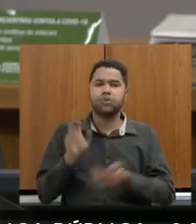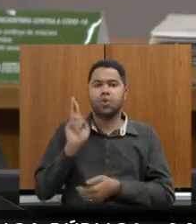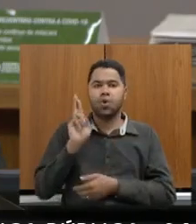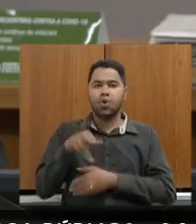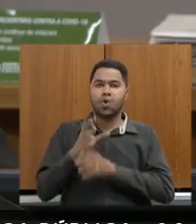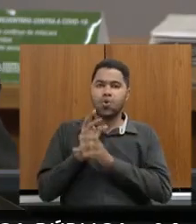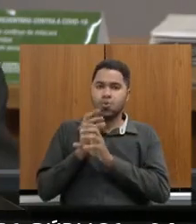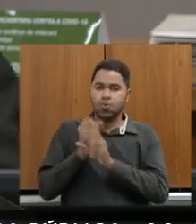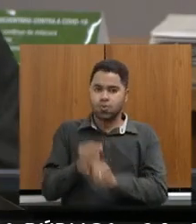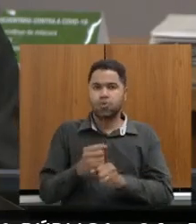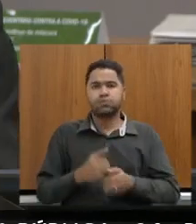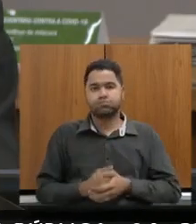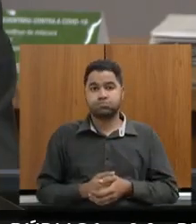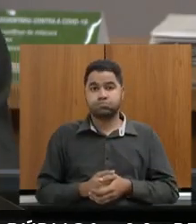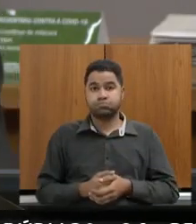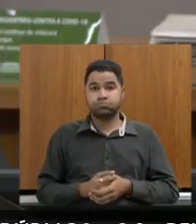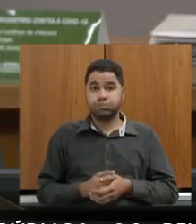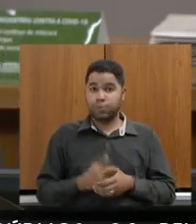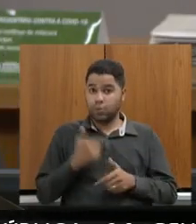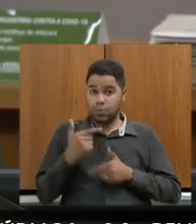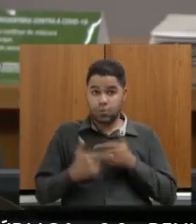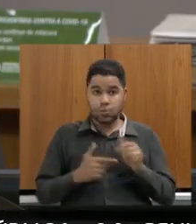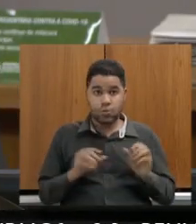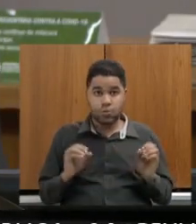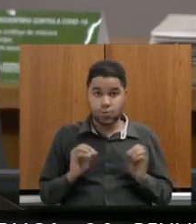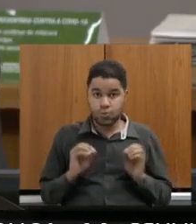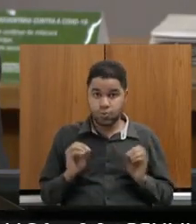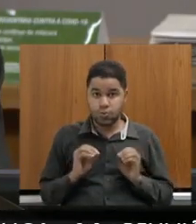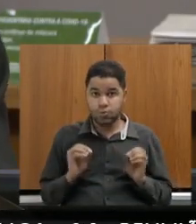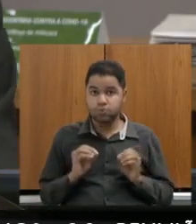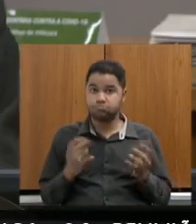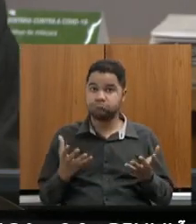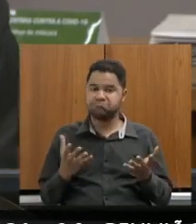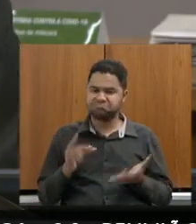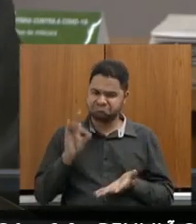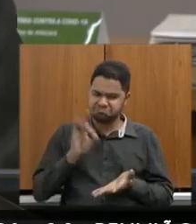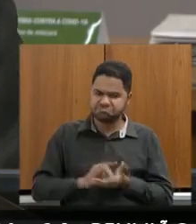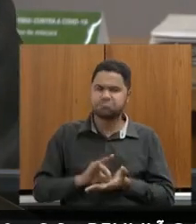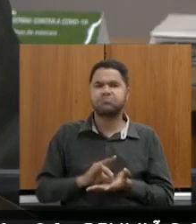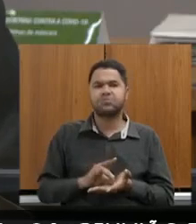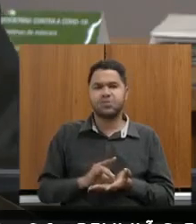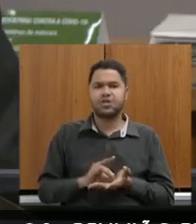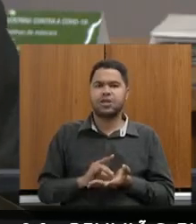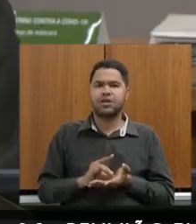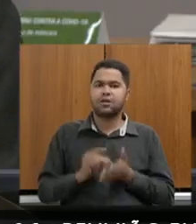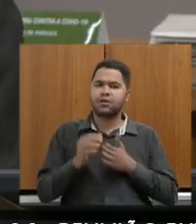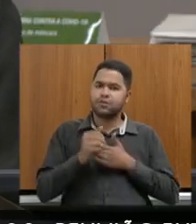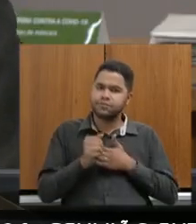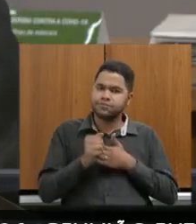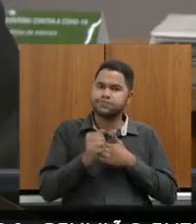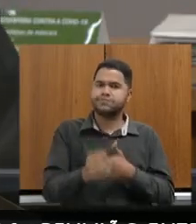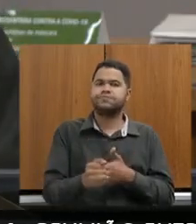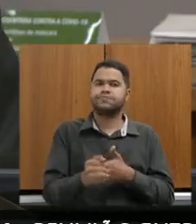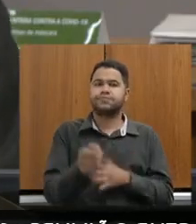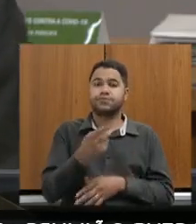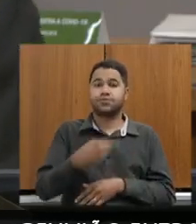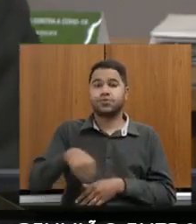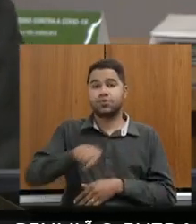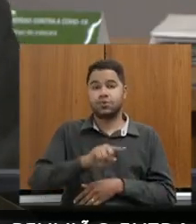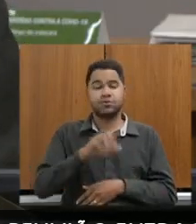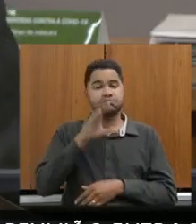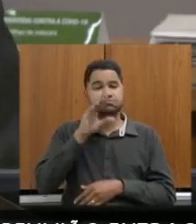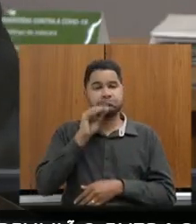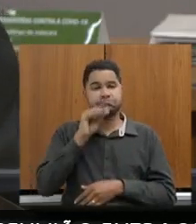alcançados Porque sem o trabalho firme direcionado dos nossos